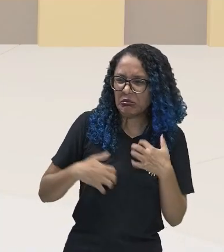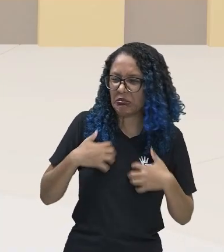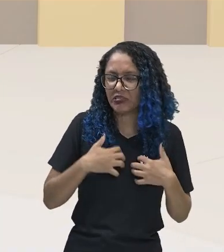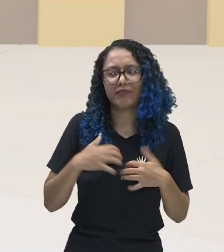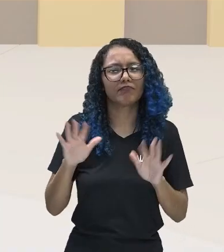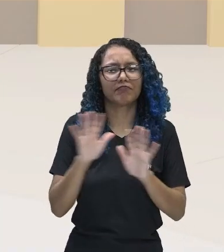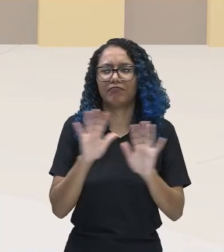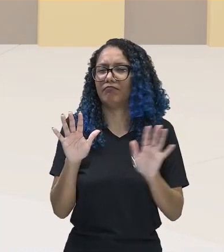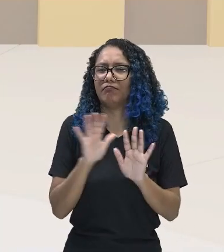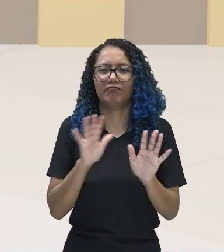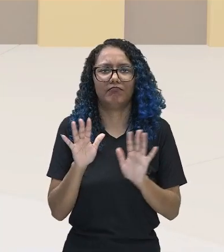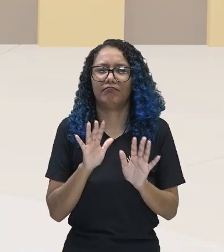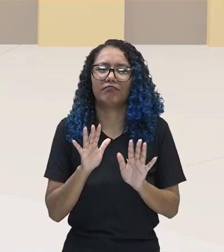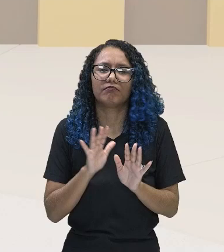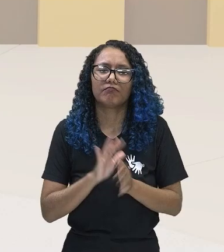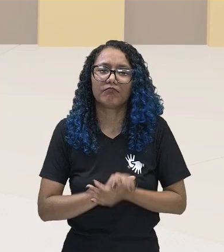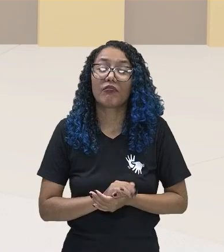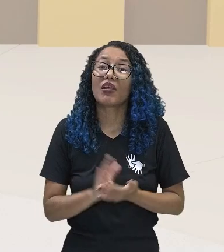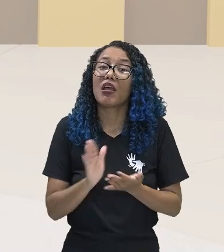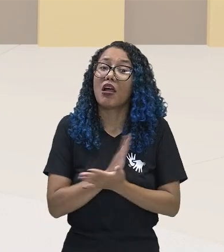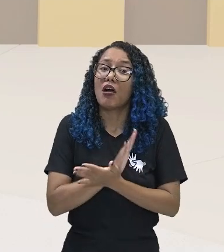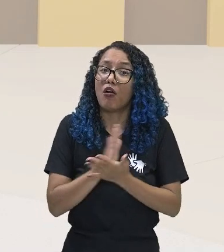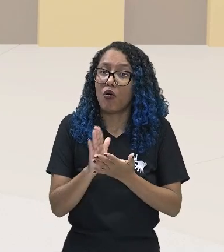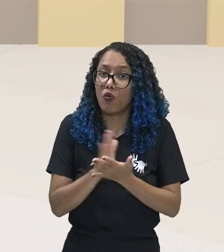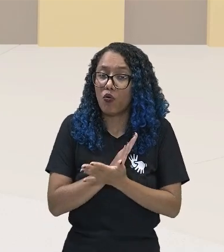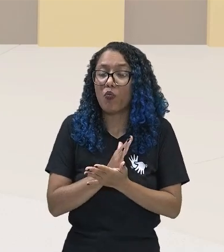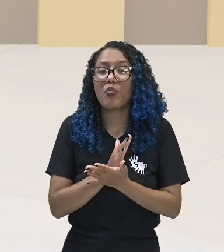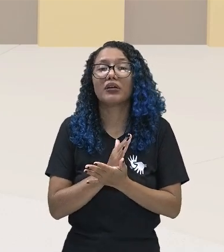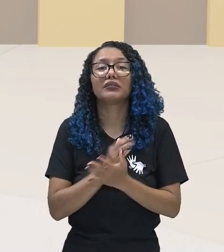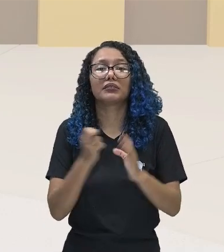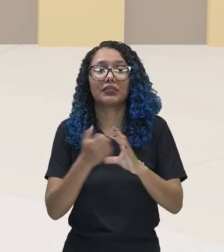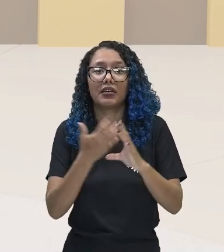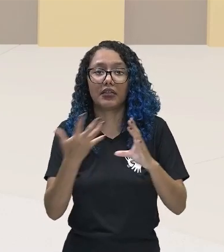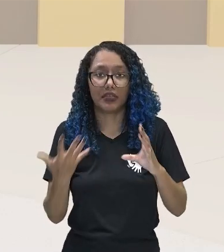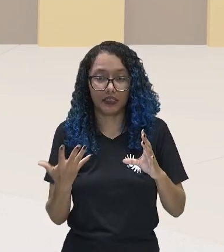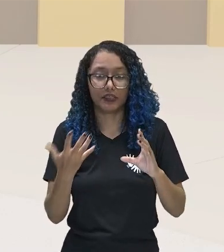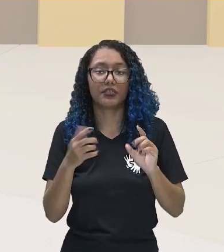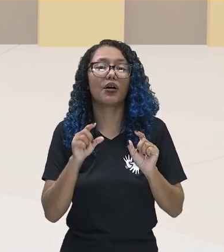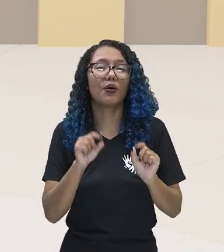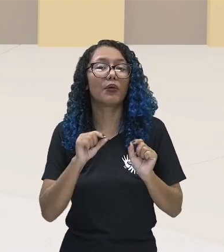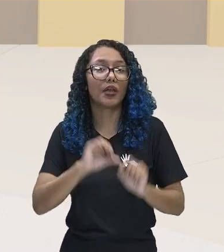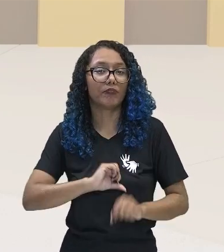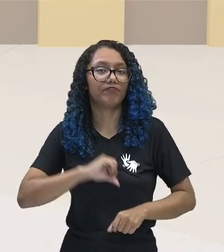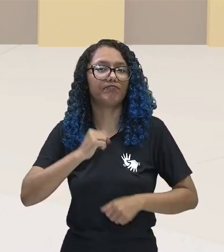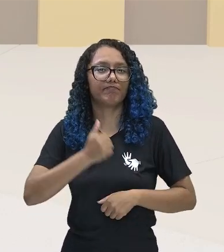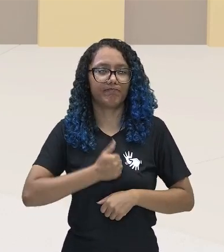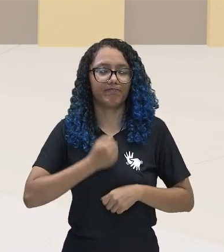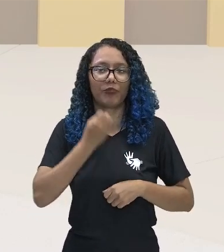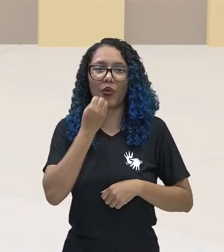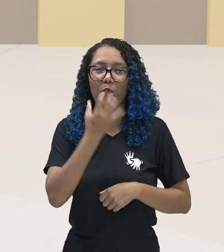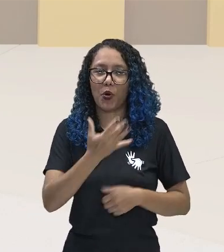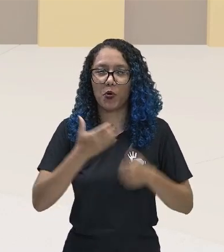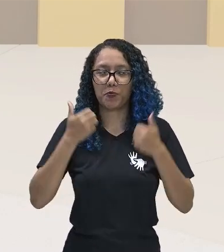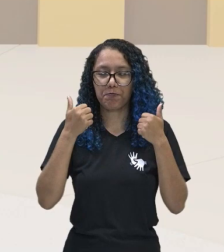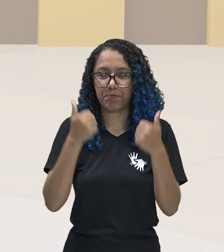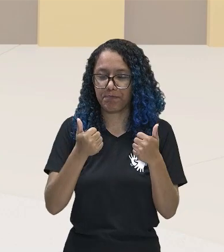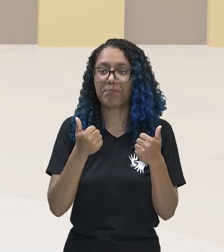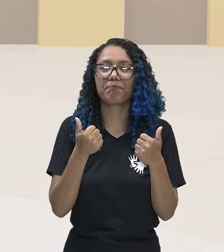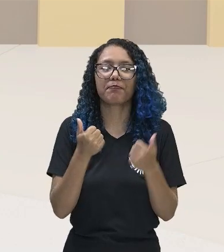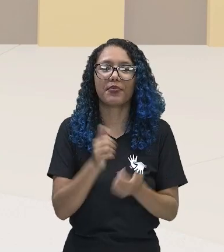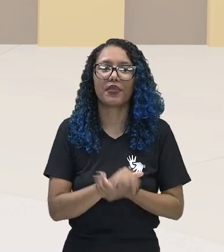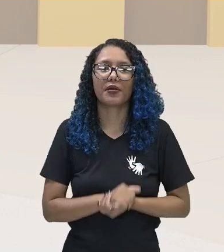energia, né? Então, isso são alguns sinais da nossa autoestima saudável. Agora,